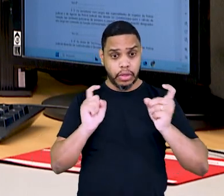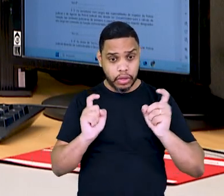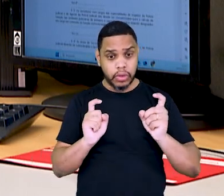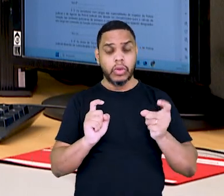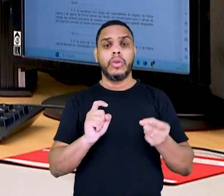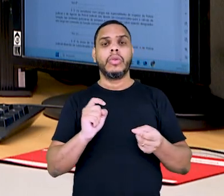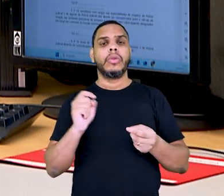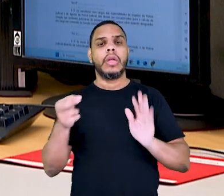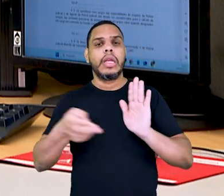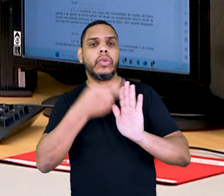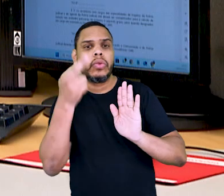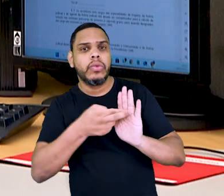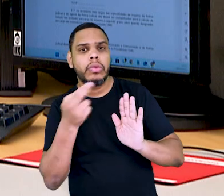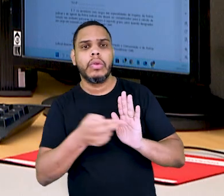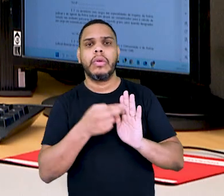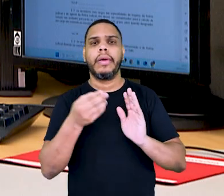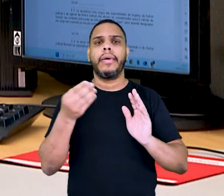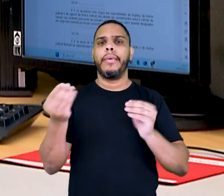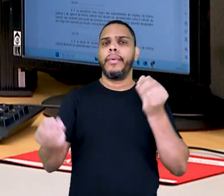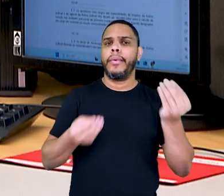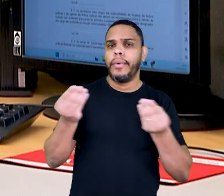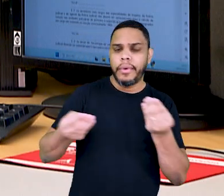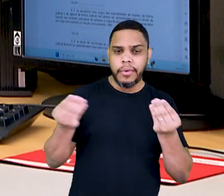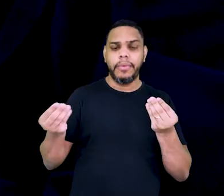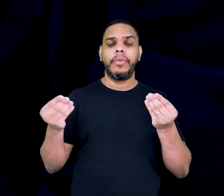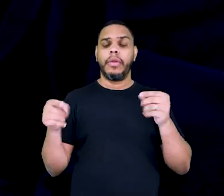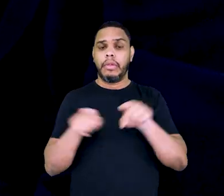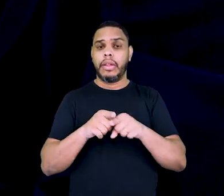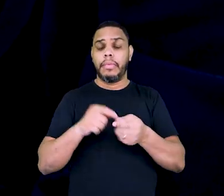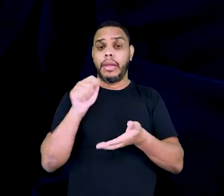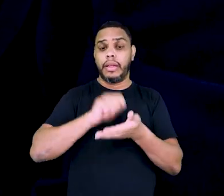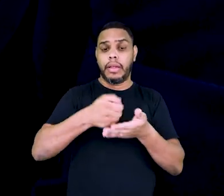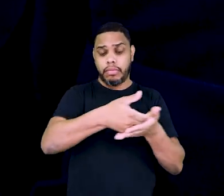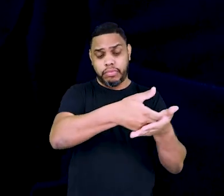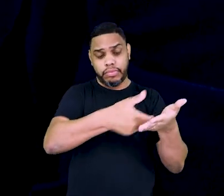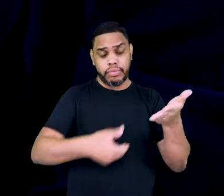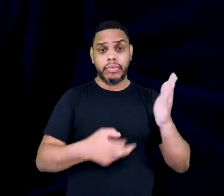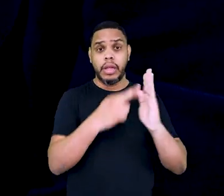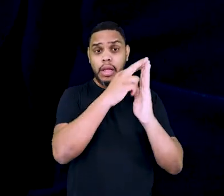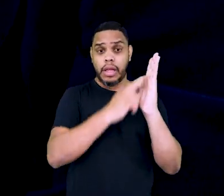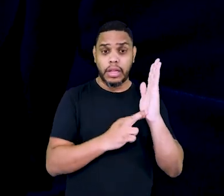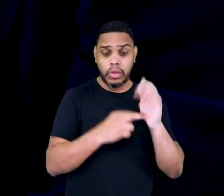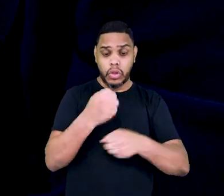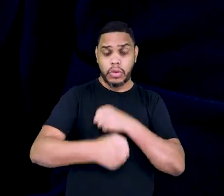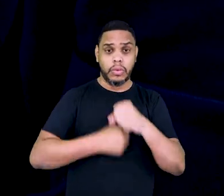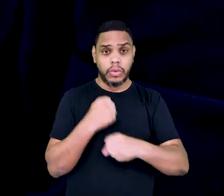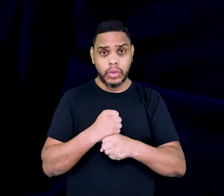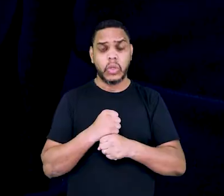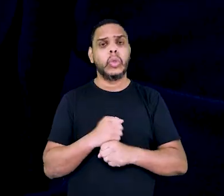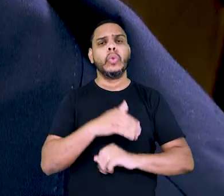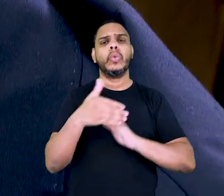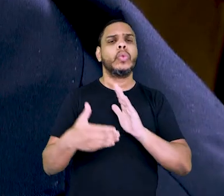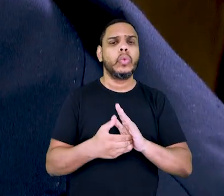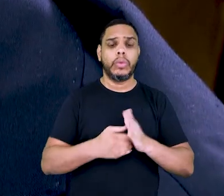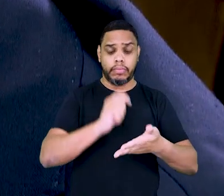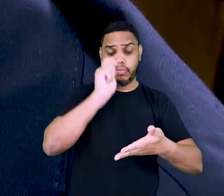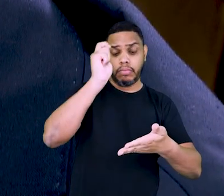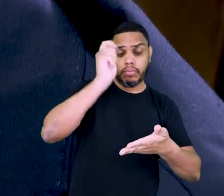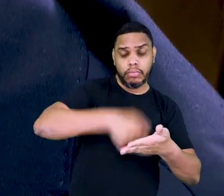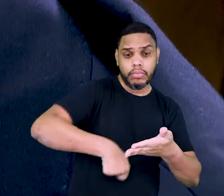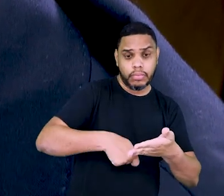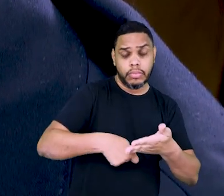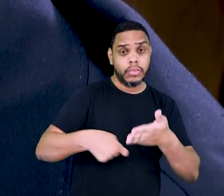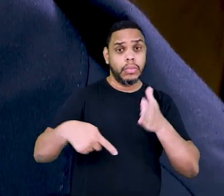resolução, tem que revisar relatório de atividades, né, do ano. Tudo que é assinado ou